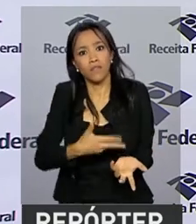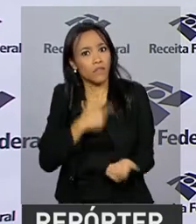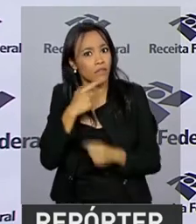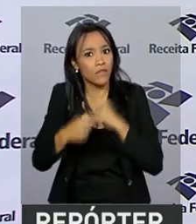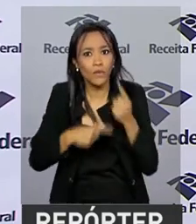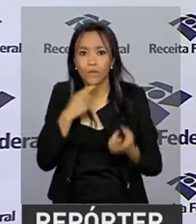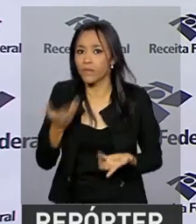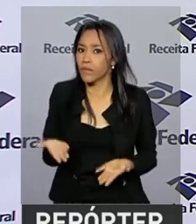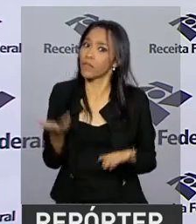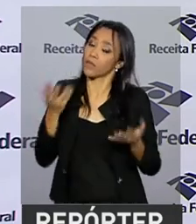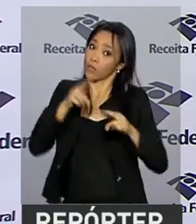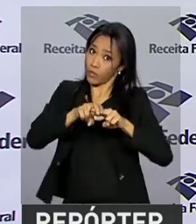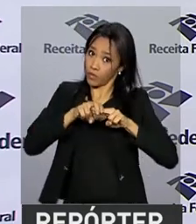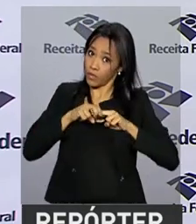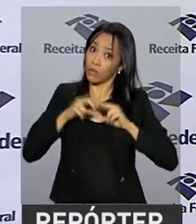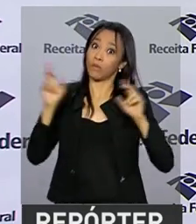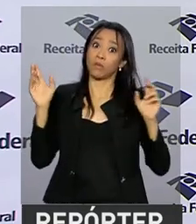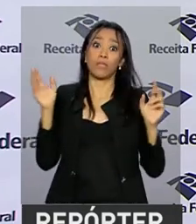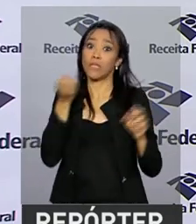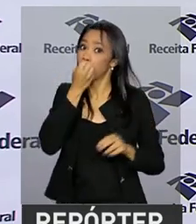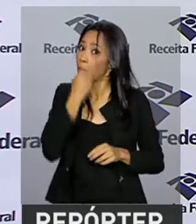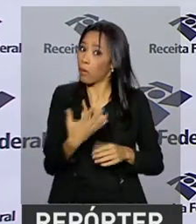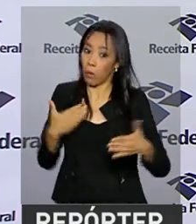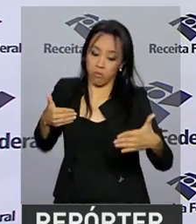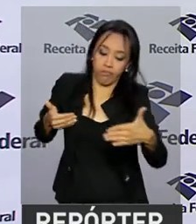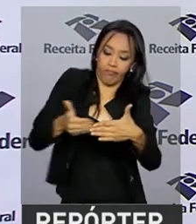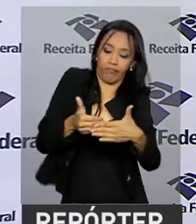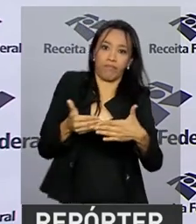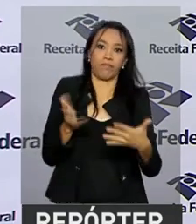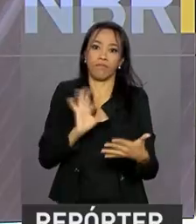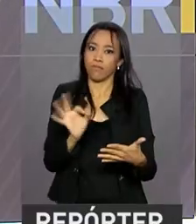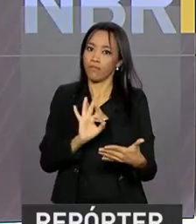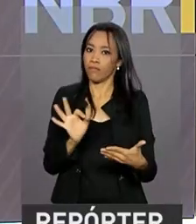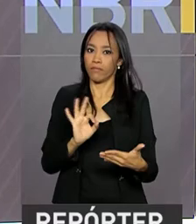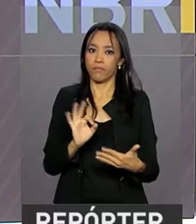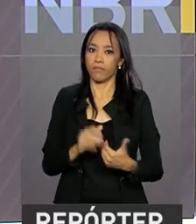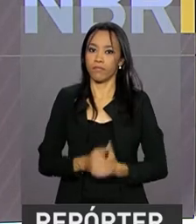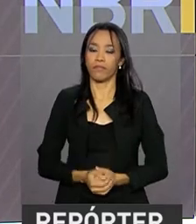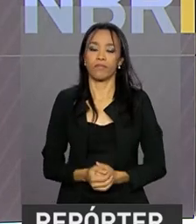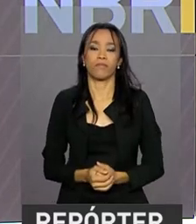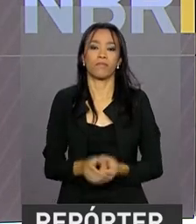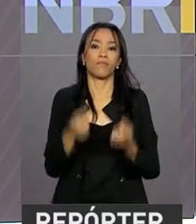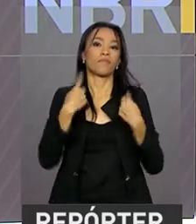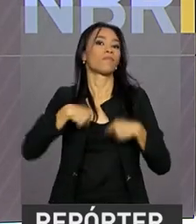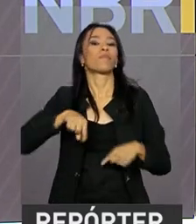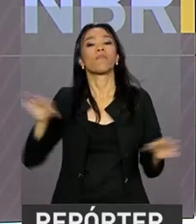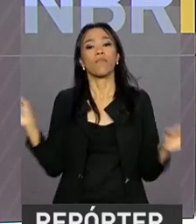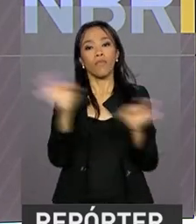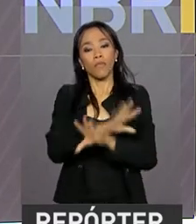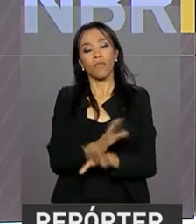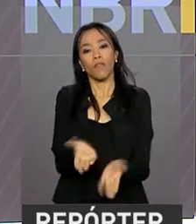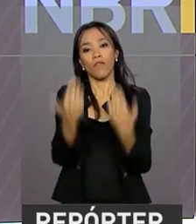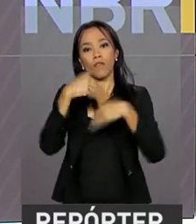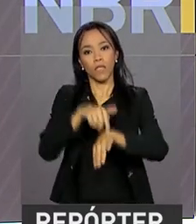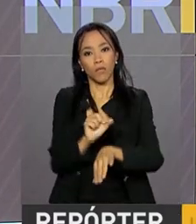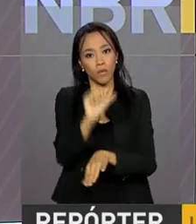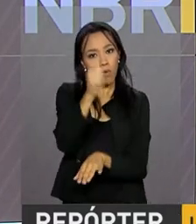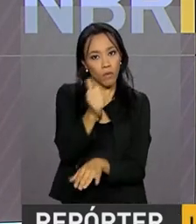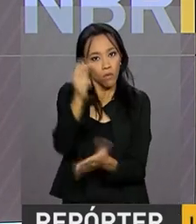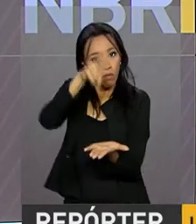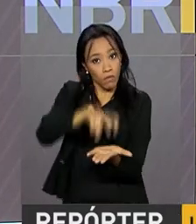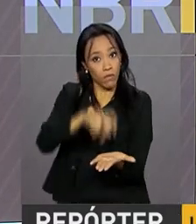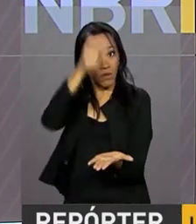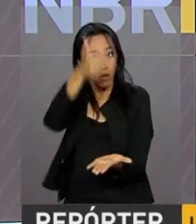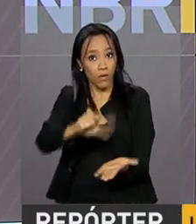portanto não é bom deixar a ponte mãos mas estamos por aqui voltamos às 11 da manhã